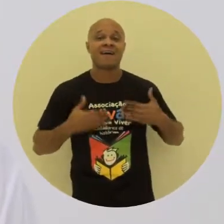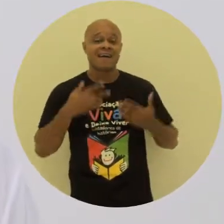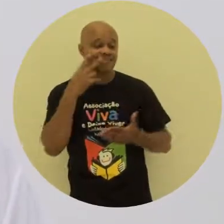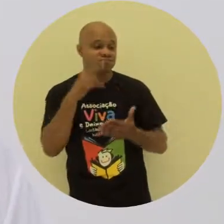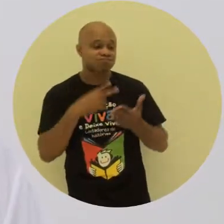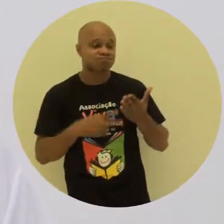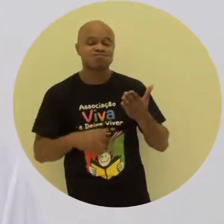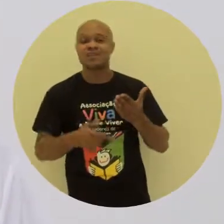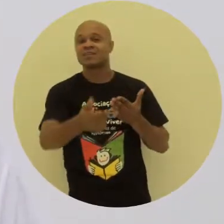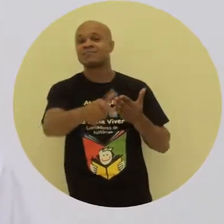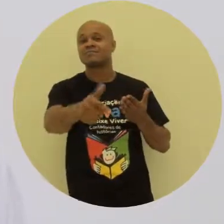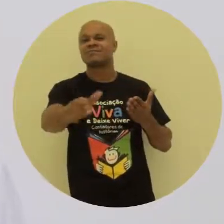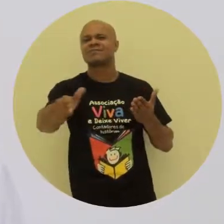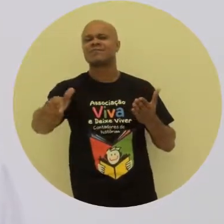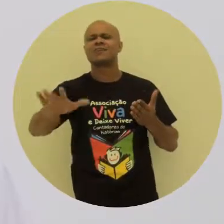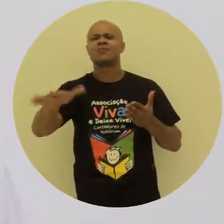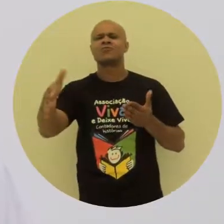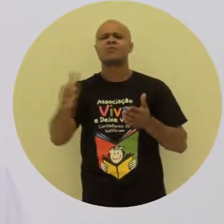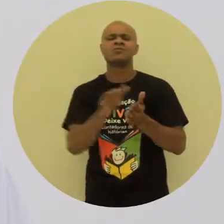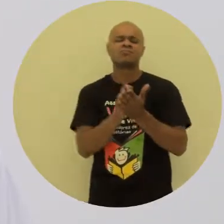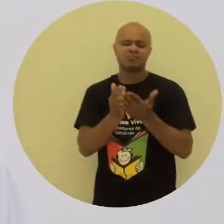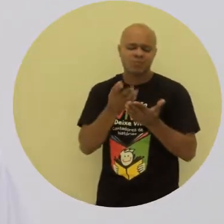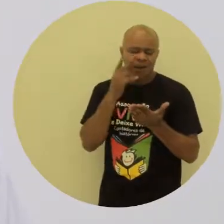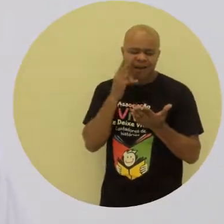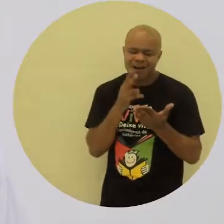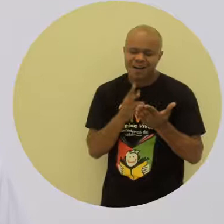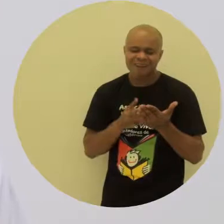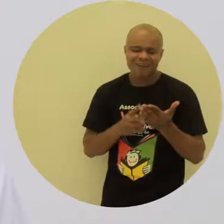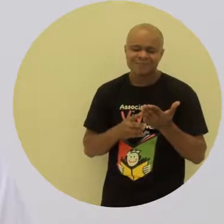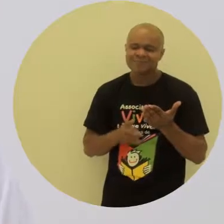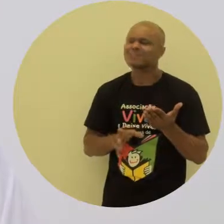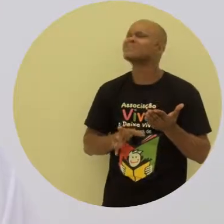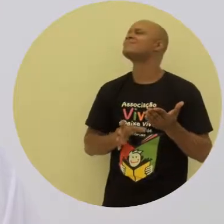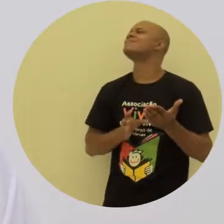a gente está lendo, a gente abre tantas possibilidades, né? A gente